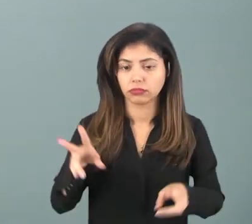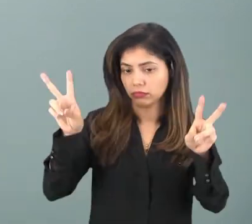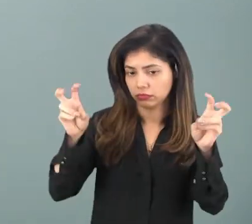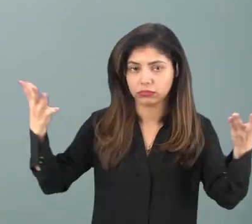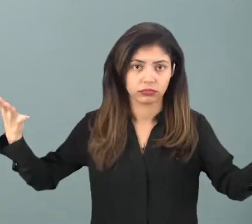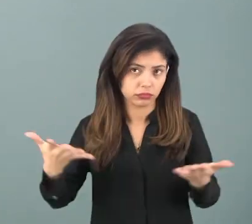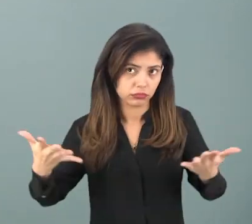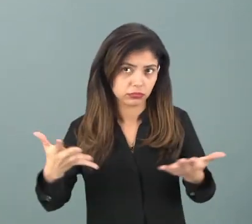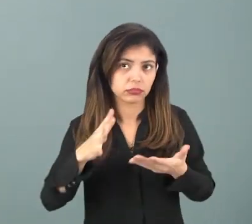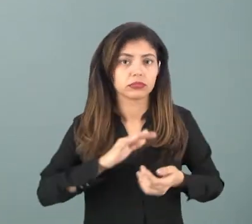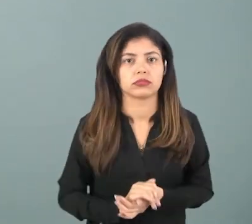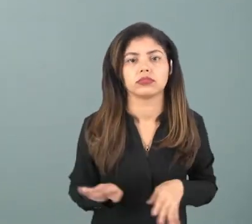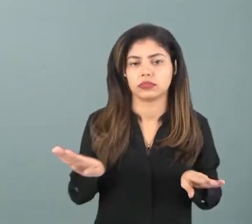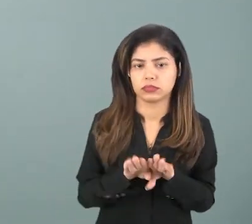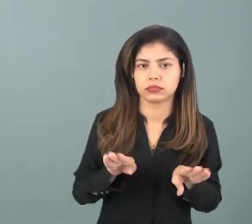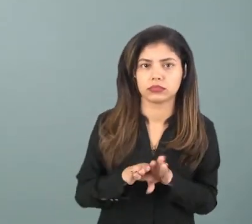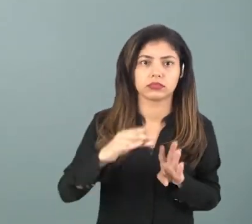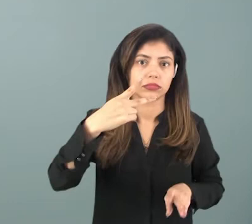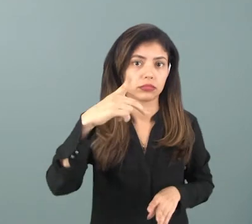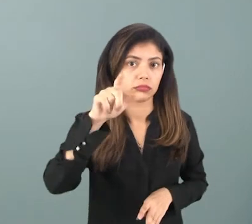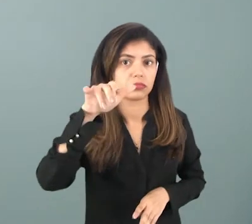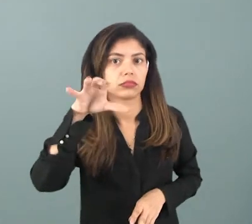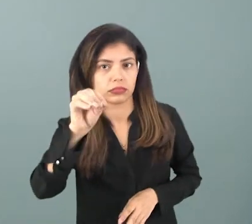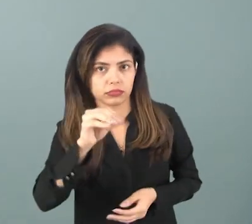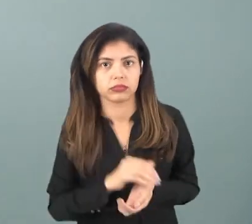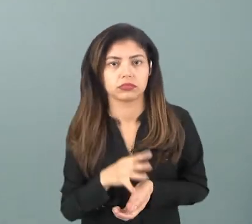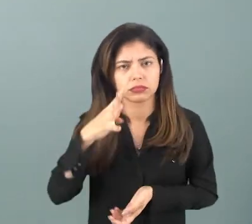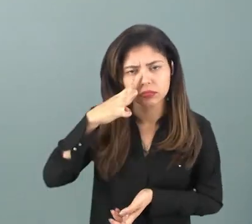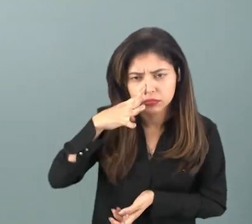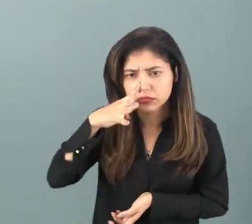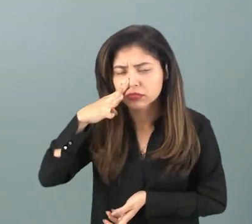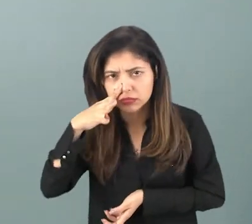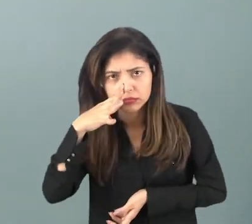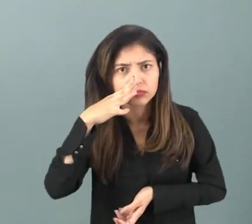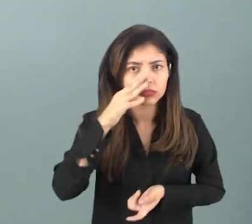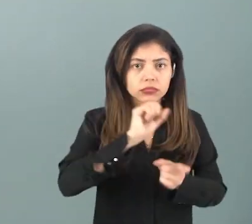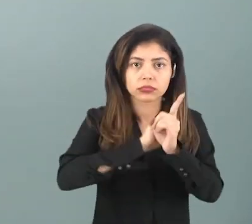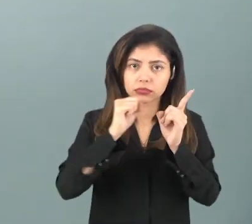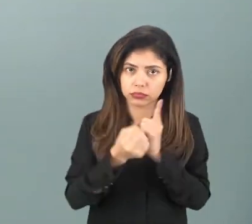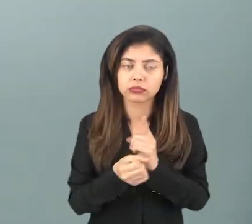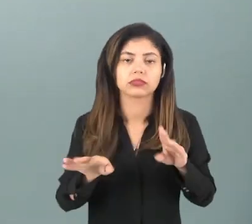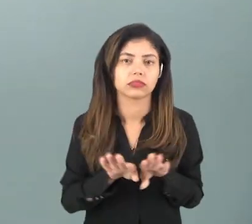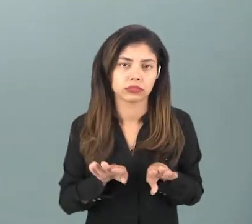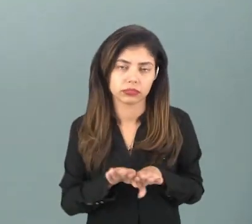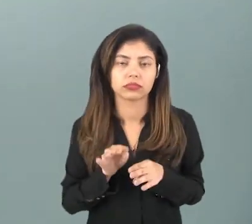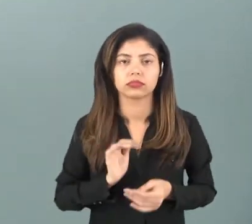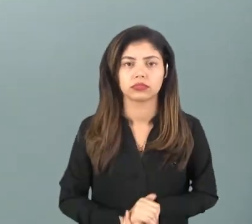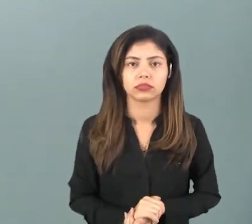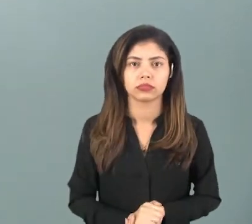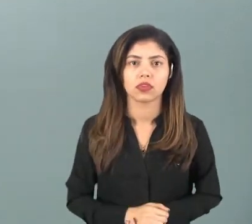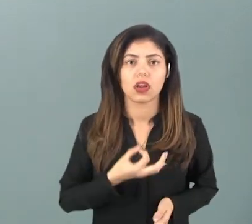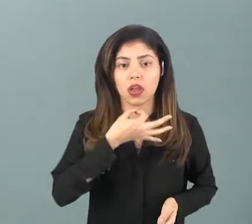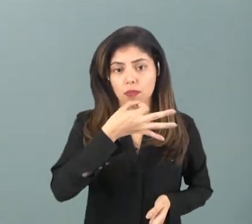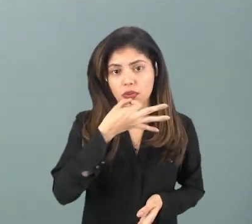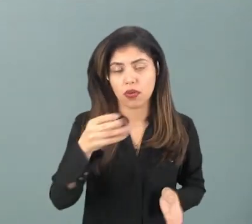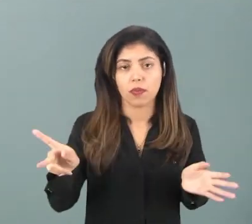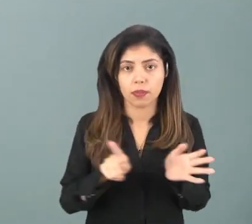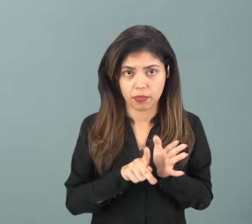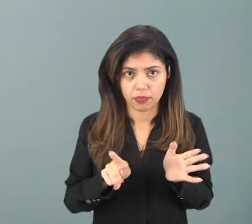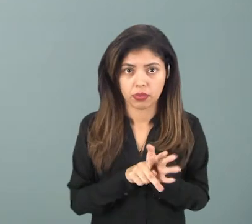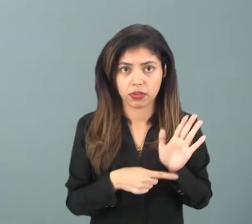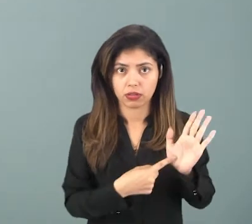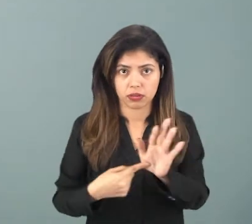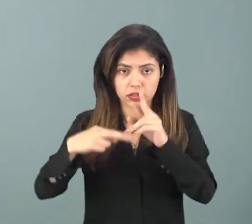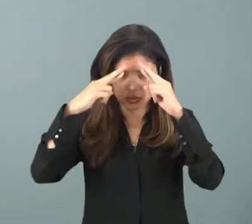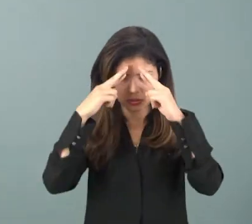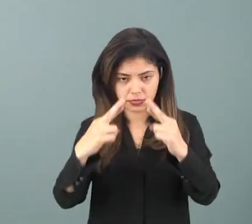atualidade, pode ser um tema polêmico também, do interesse da comunidade em si, mas você expõe sua opinião de maneira sensata